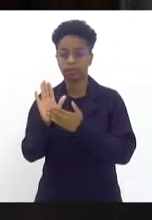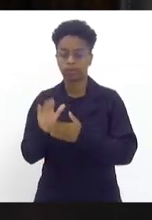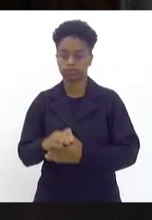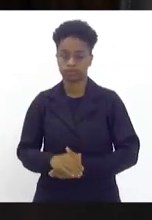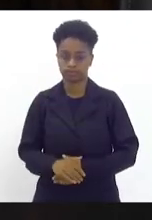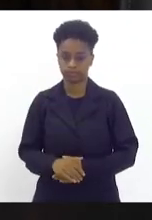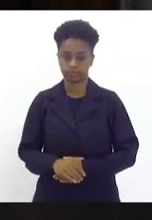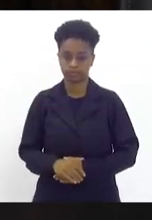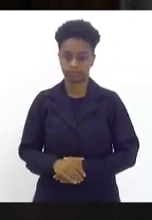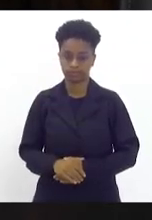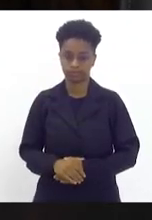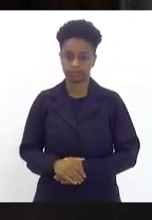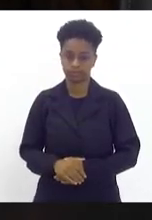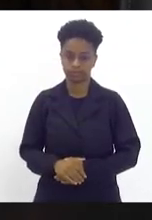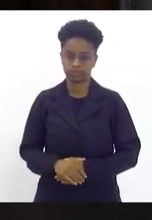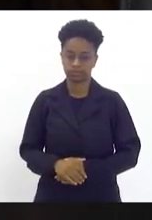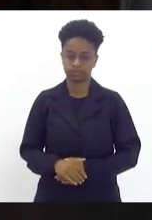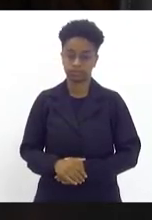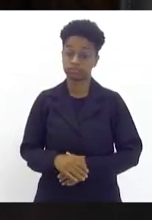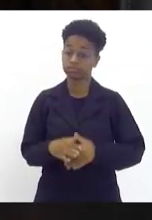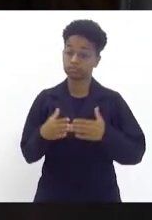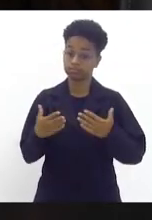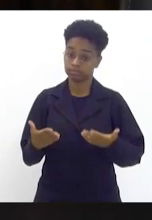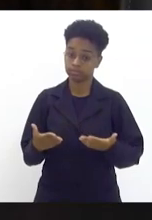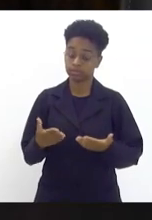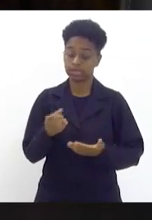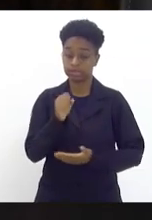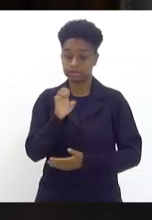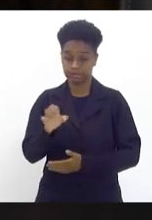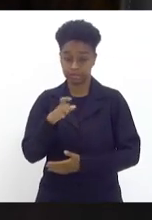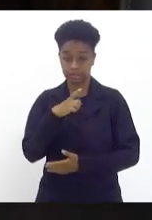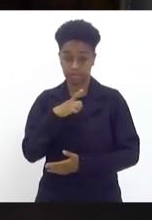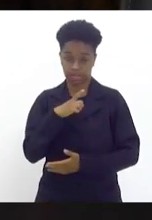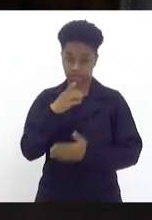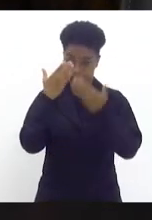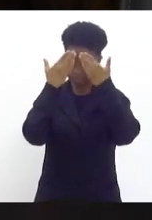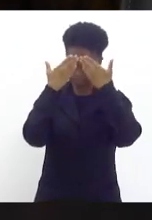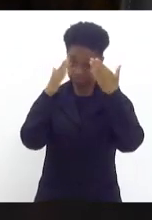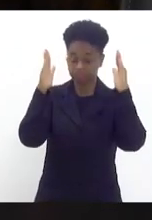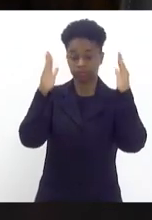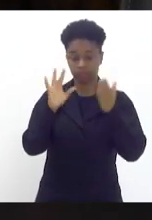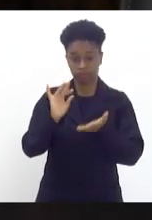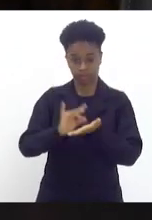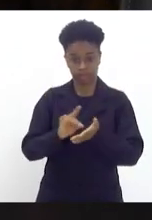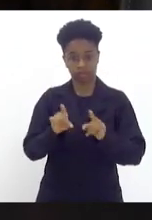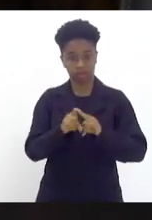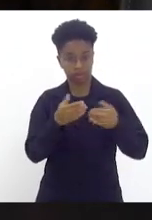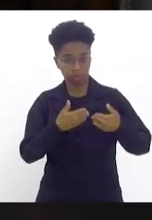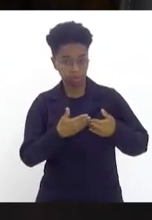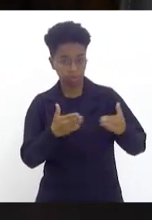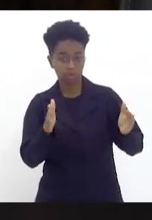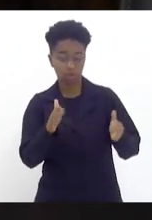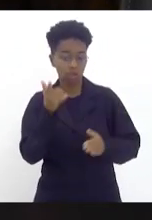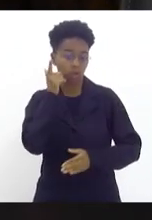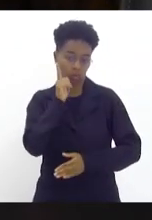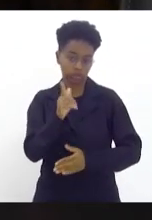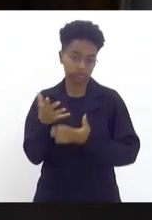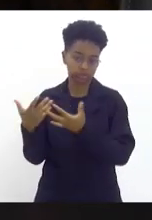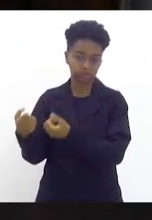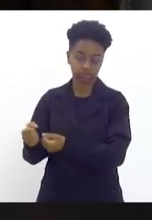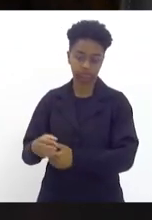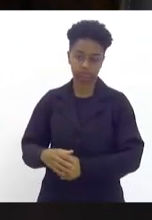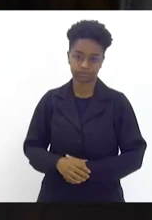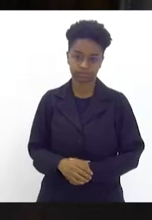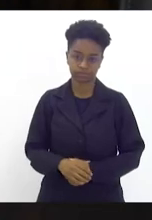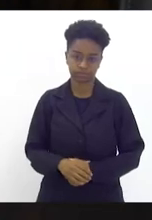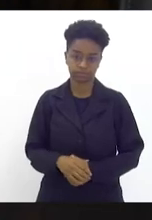fazendo. E se ele tem uma abertura, né, de cabeça e de coração, ele se convence.